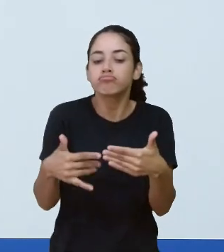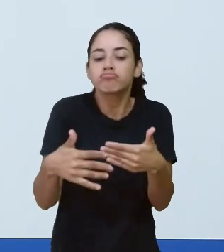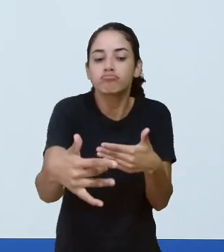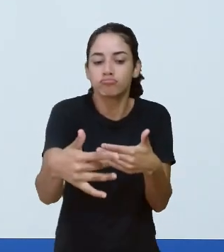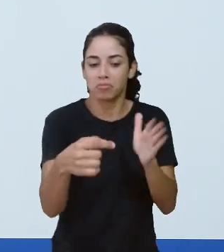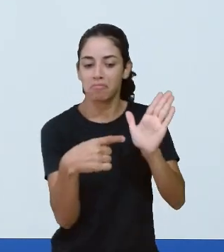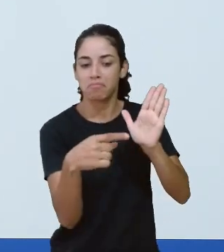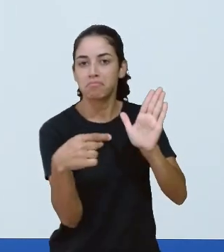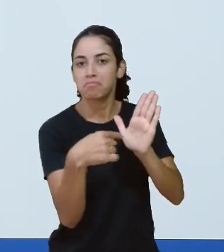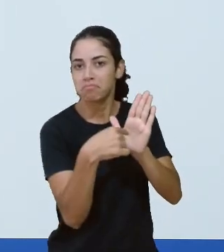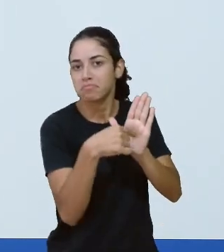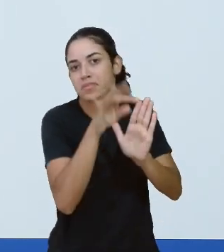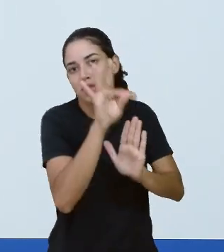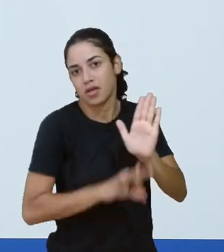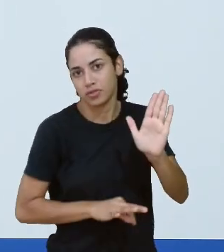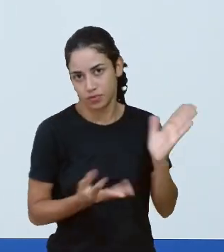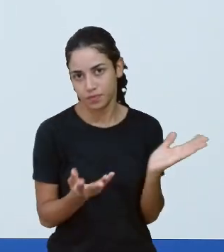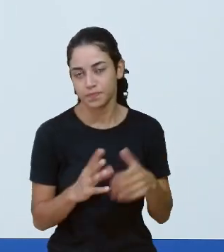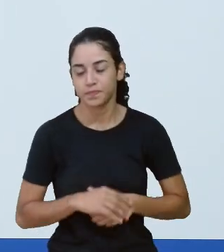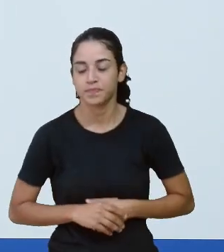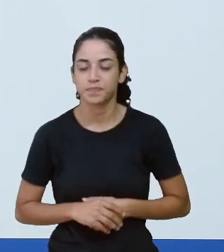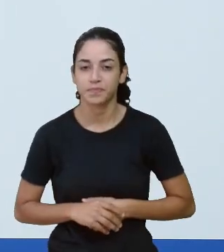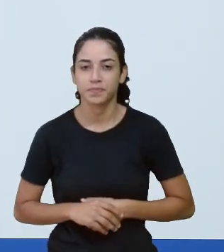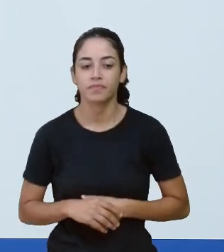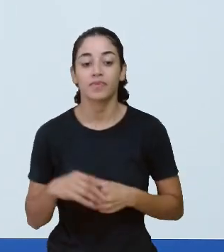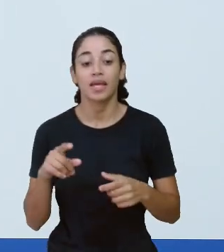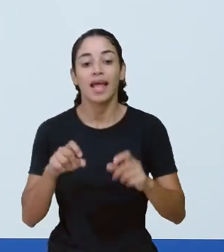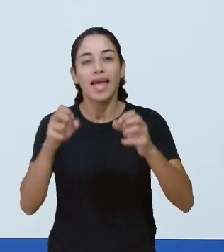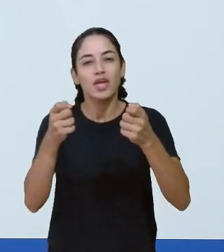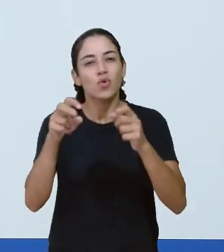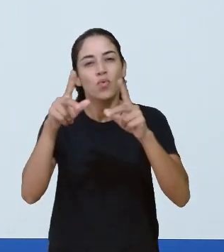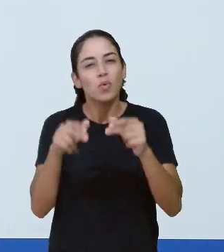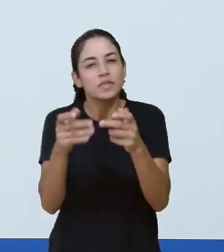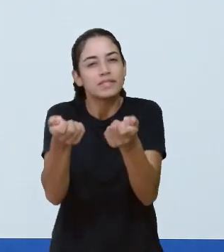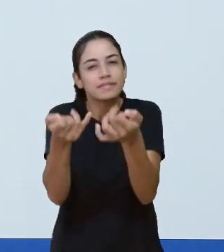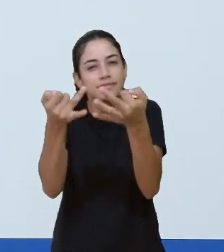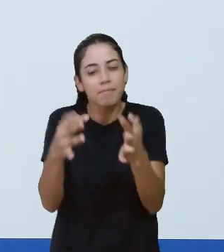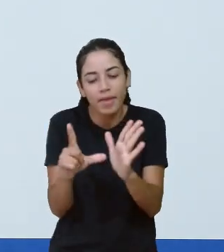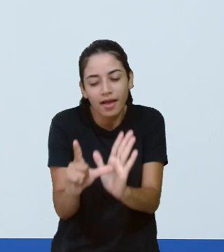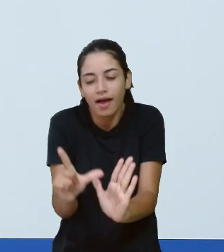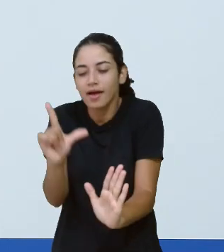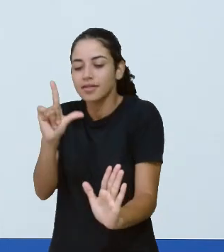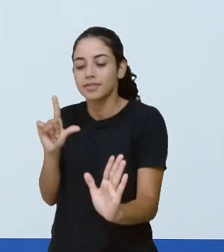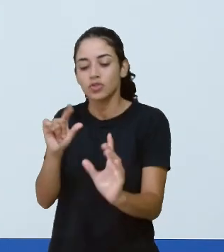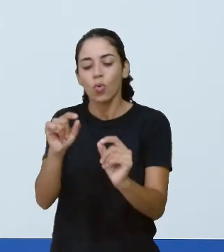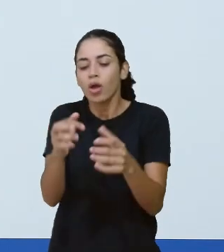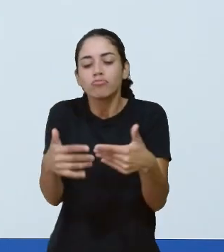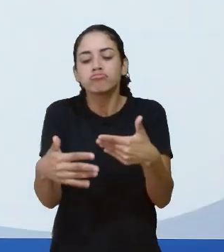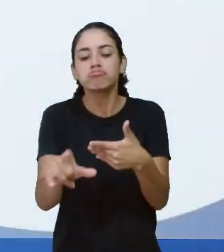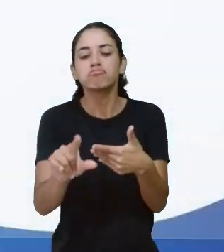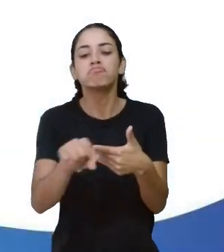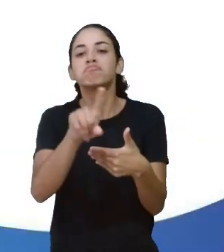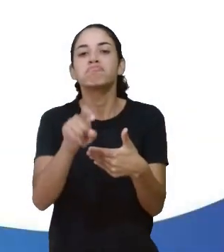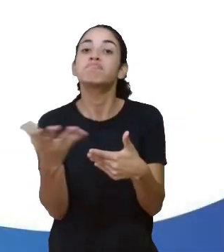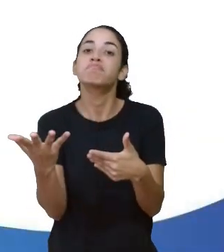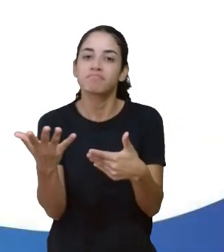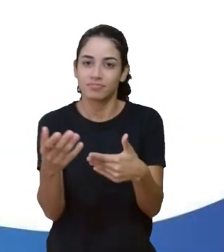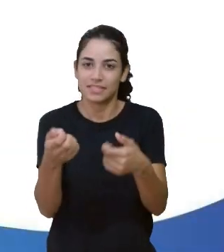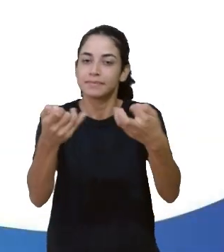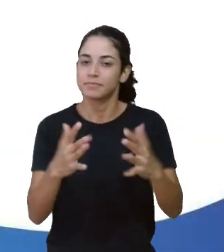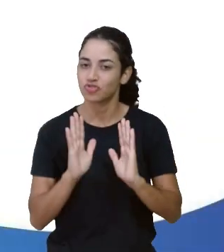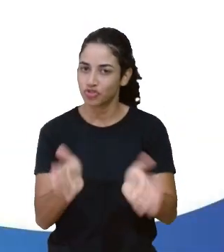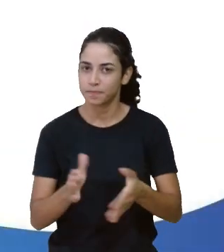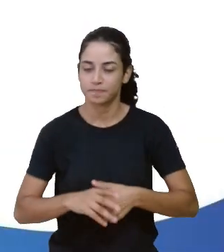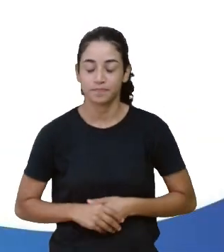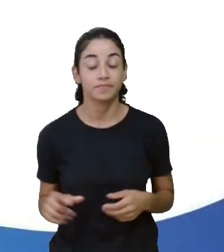O enunciado, ele é isso. Ele antecipa o que é que vai ser tratado no texto.